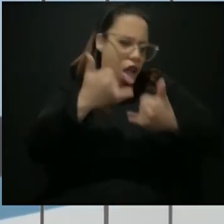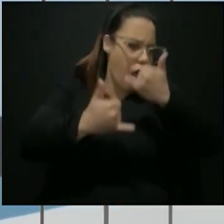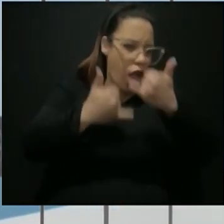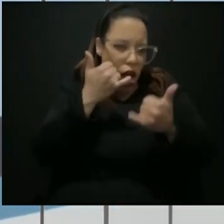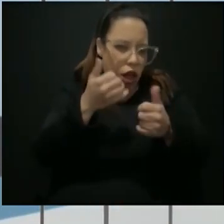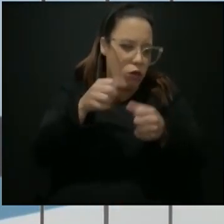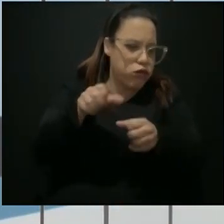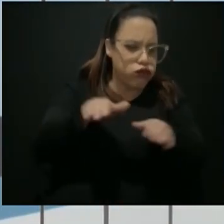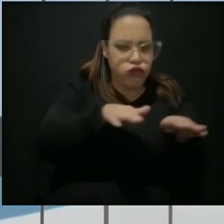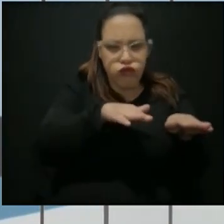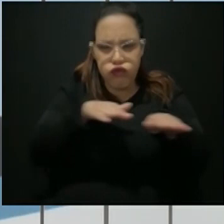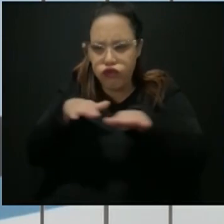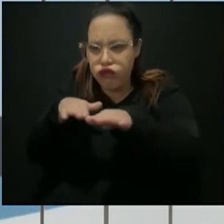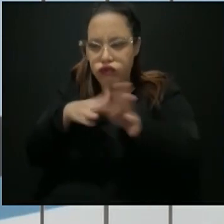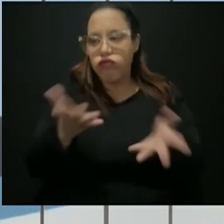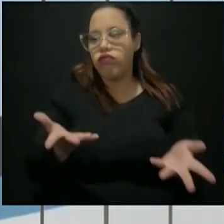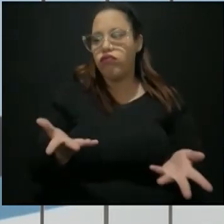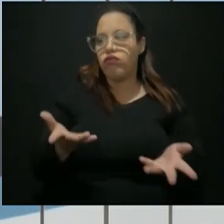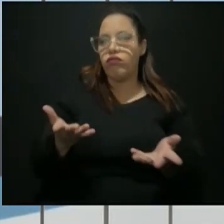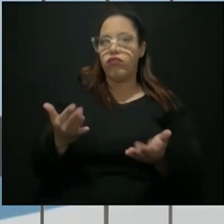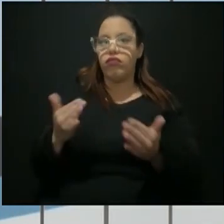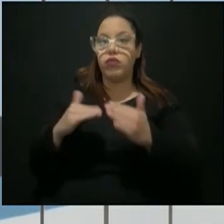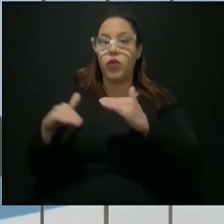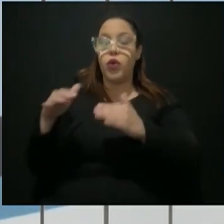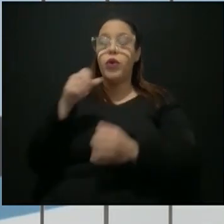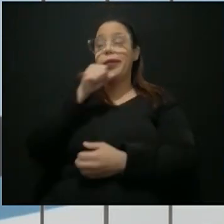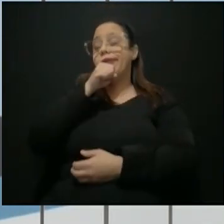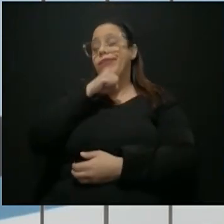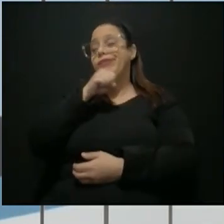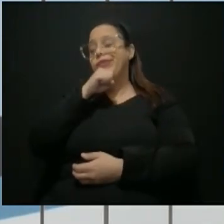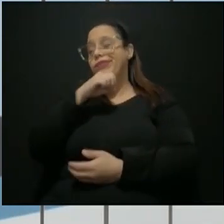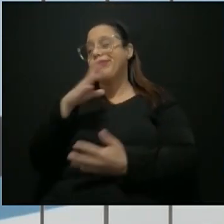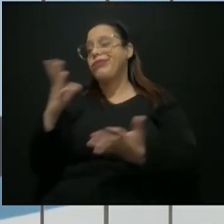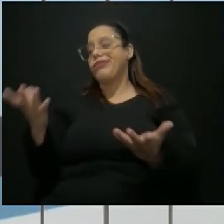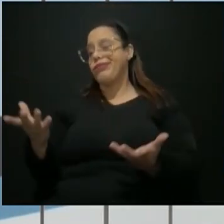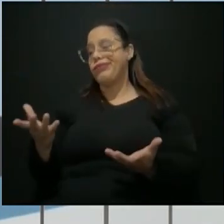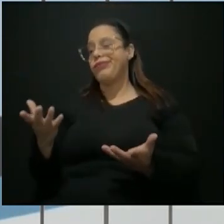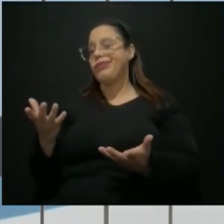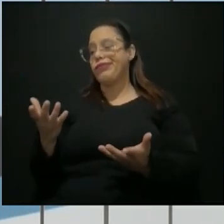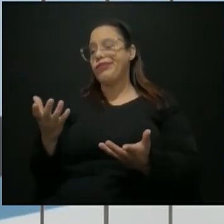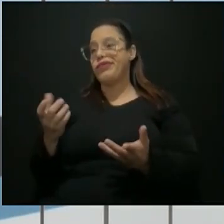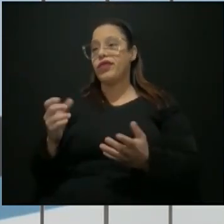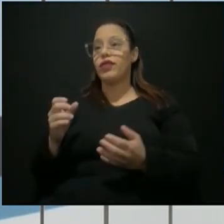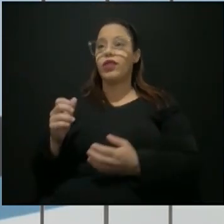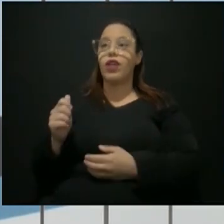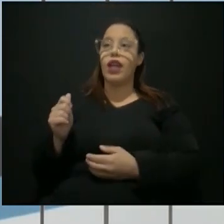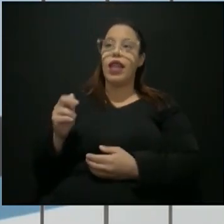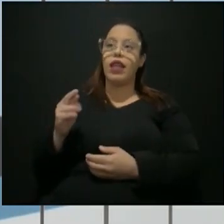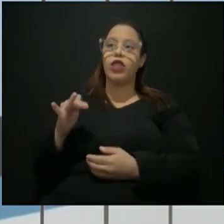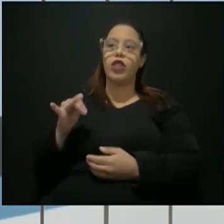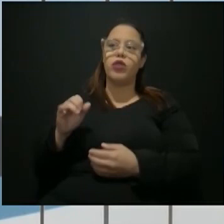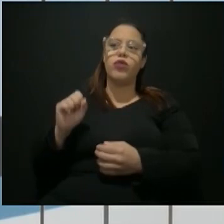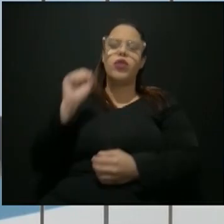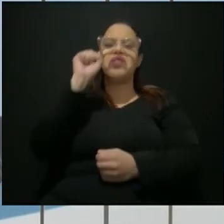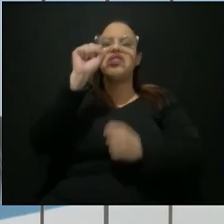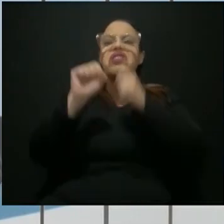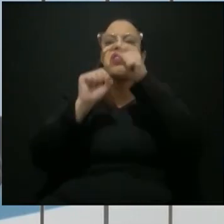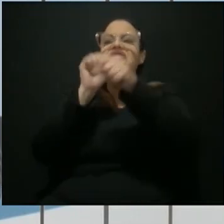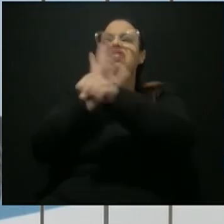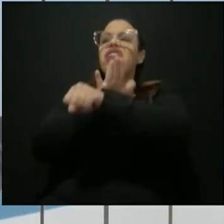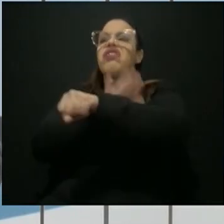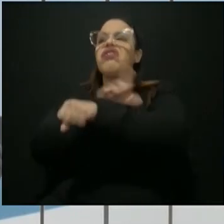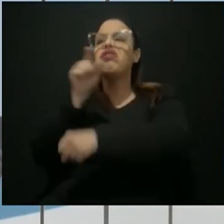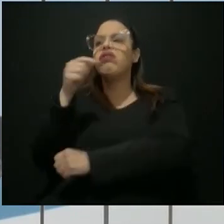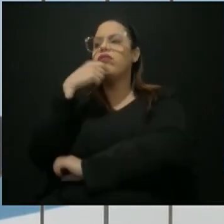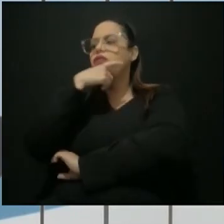quando a gente se torna idoso, né, quando se torna octogenário, quem que vai cuidar? Né? Geralmente,